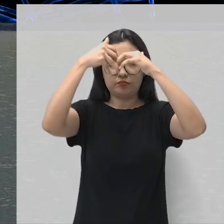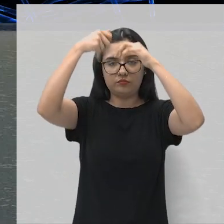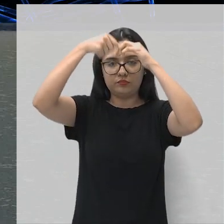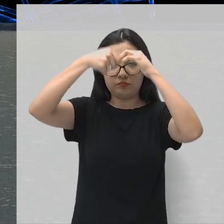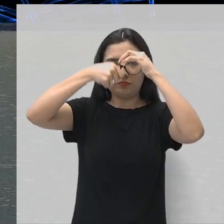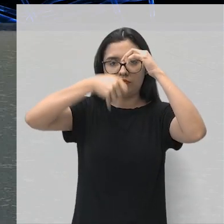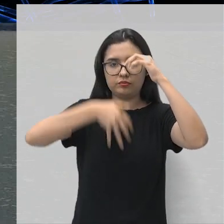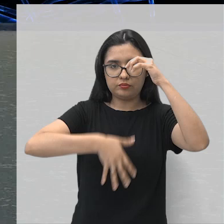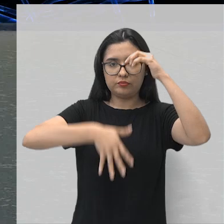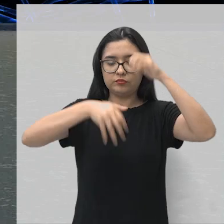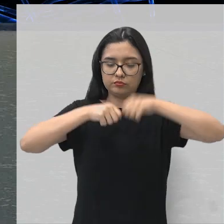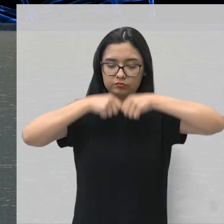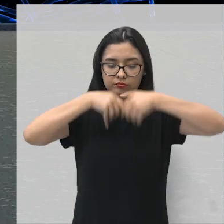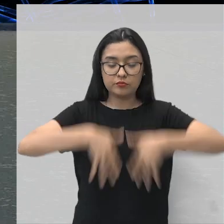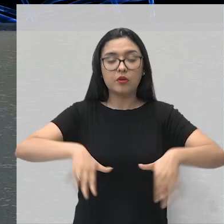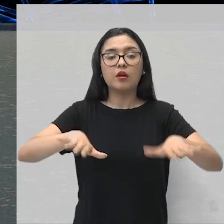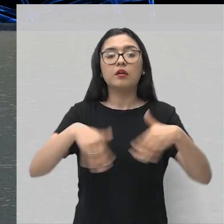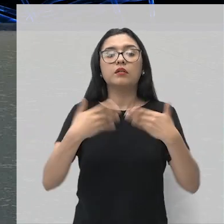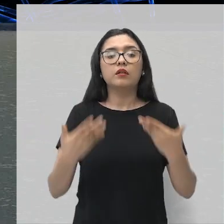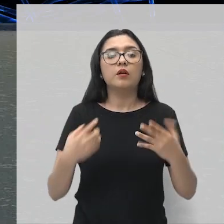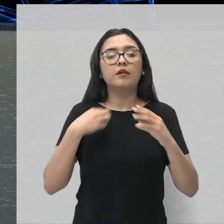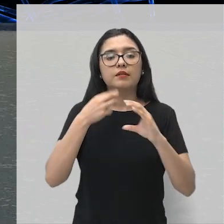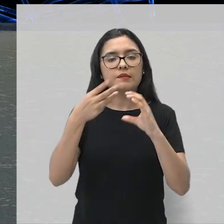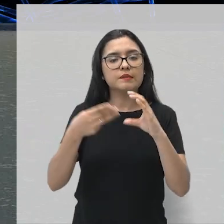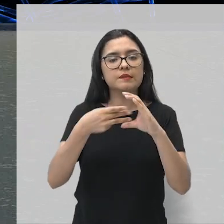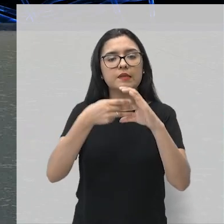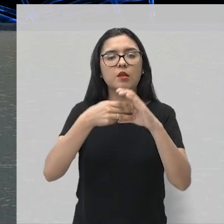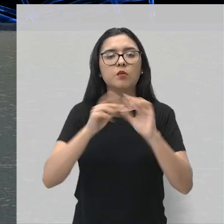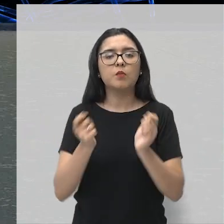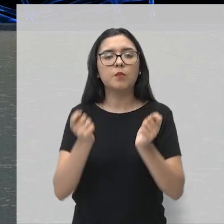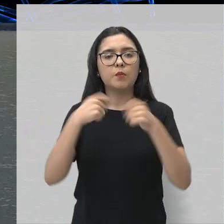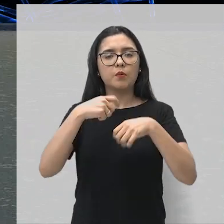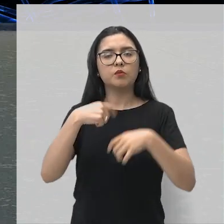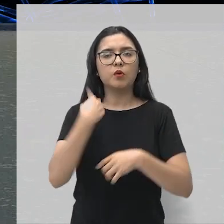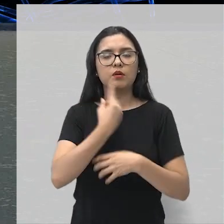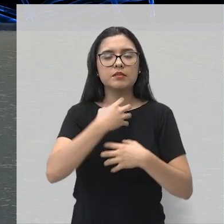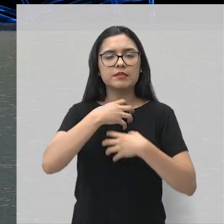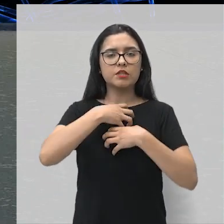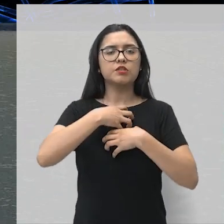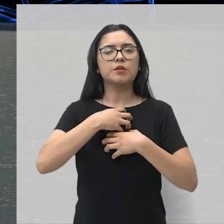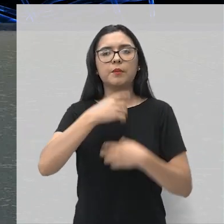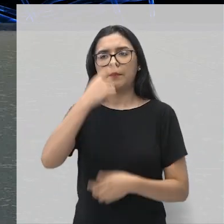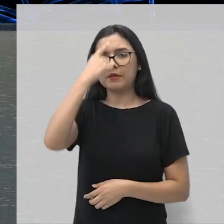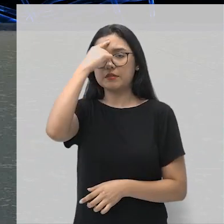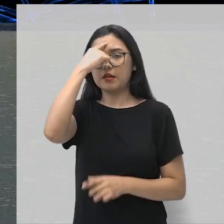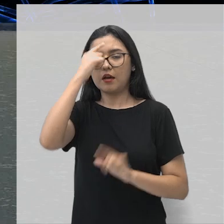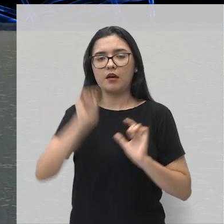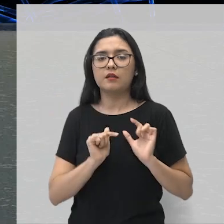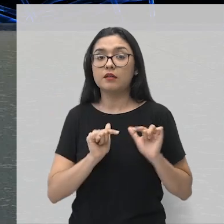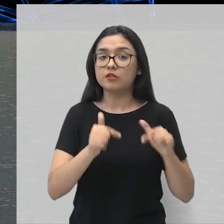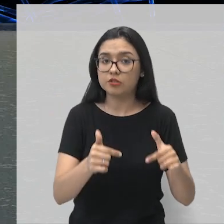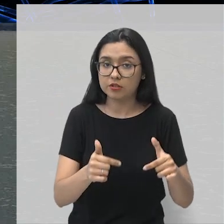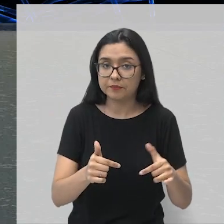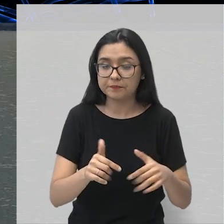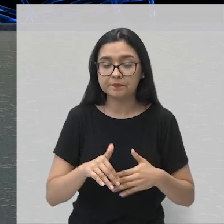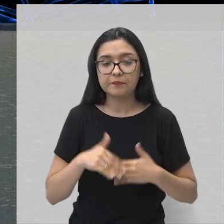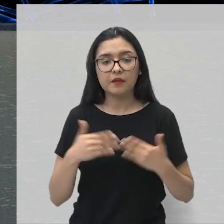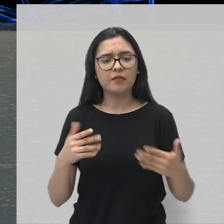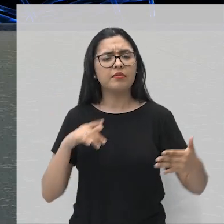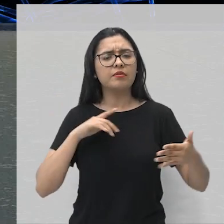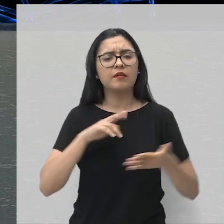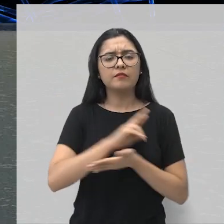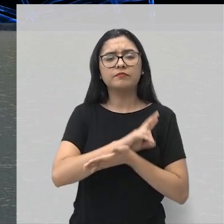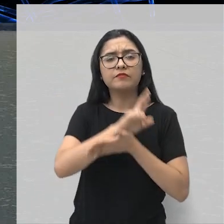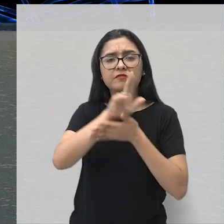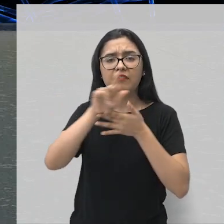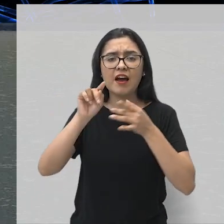rede complexa de células que nos permite sentir, pensar e agir. Ele é composto por milhões